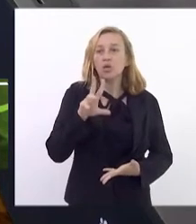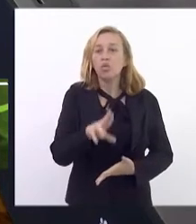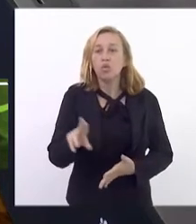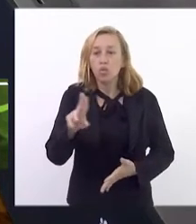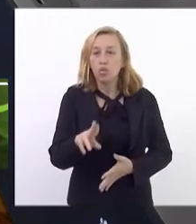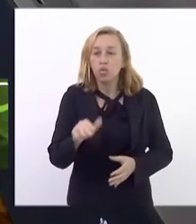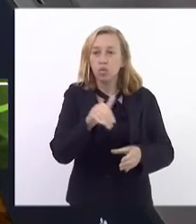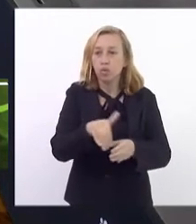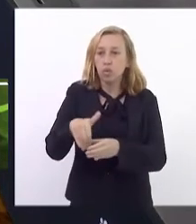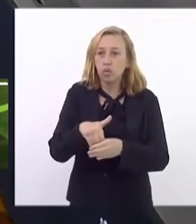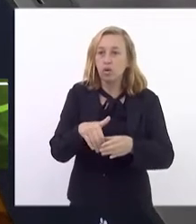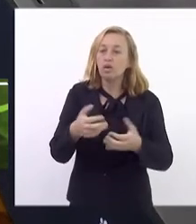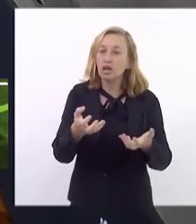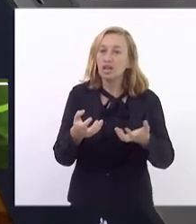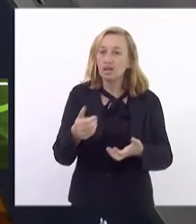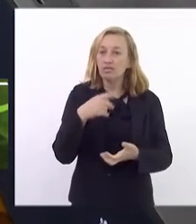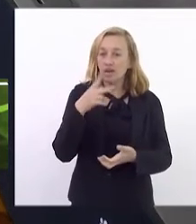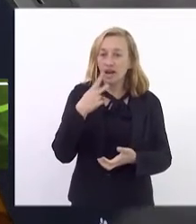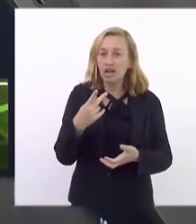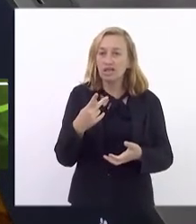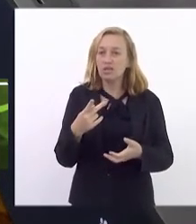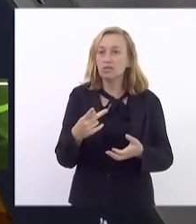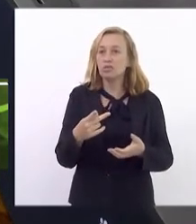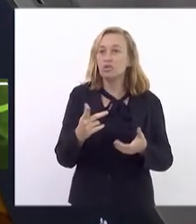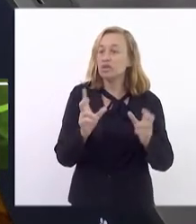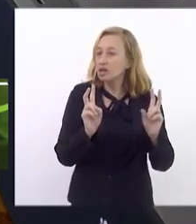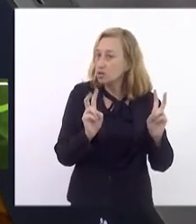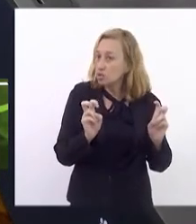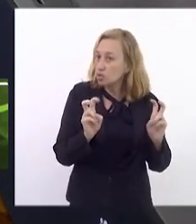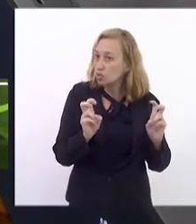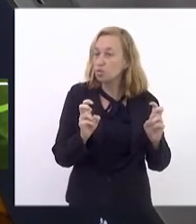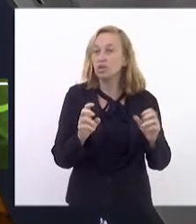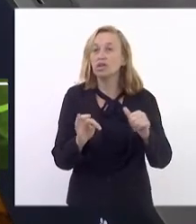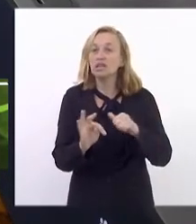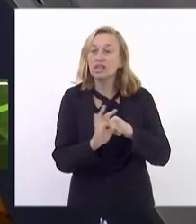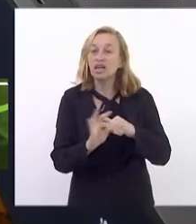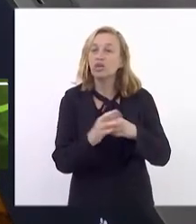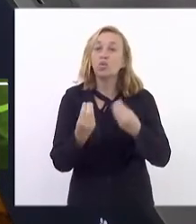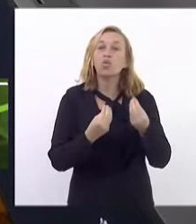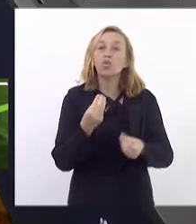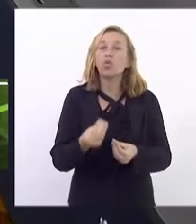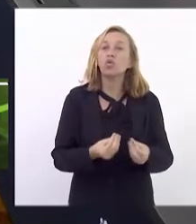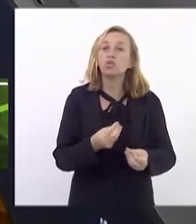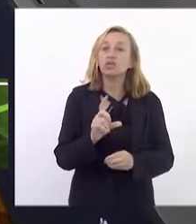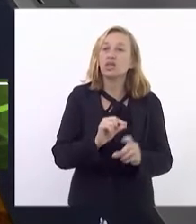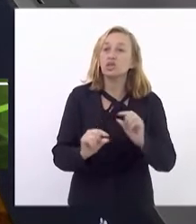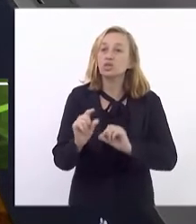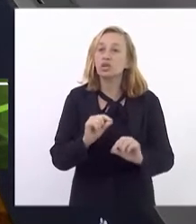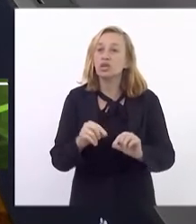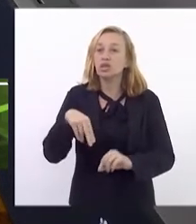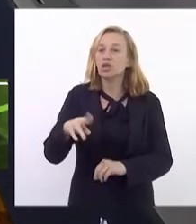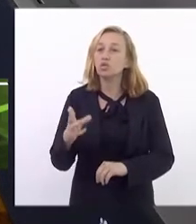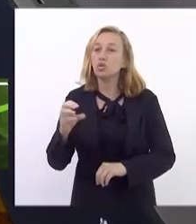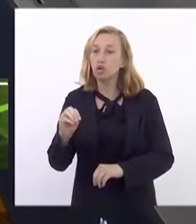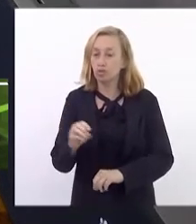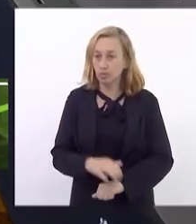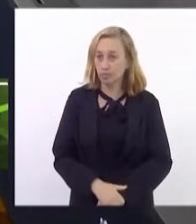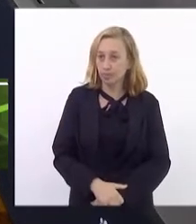eleitoral. Então, eu queria que a senhora falasse sobre essa parte do critério técnico, como é que está definindo esses núcleos.